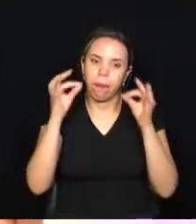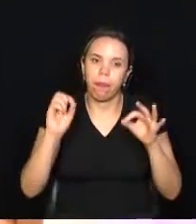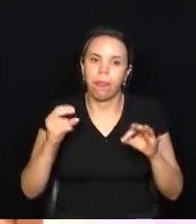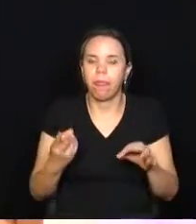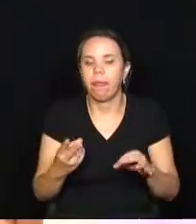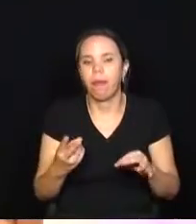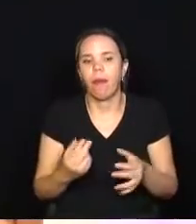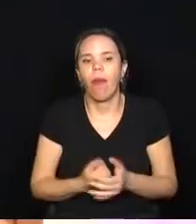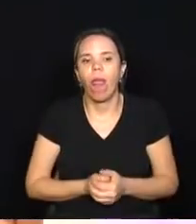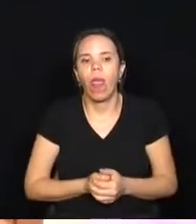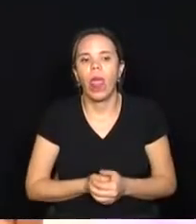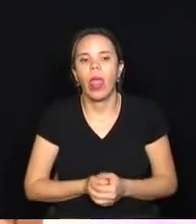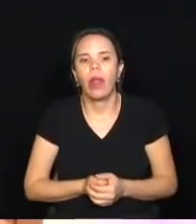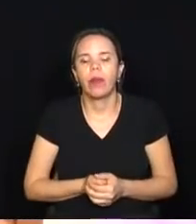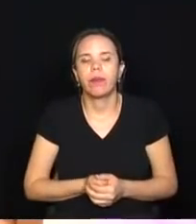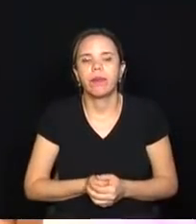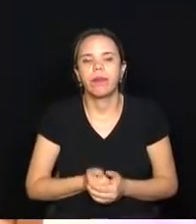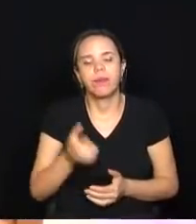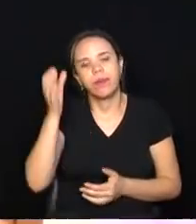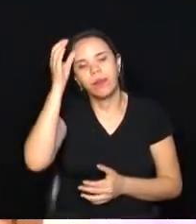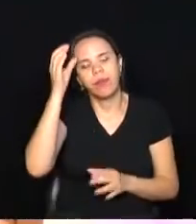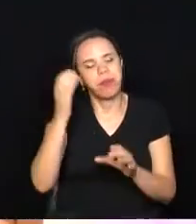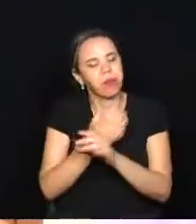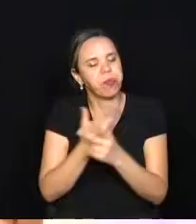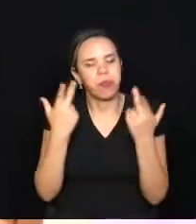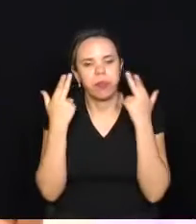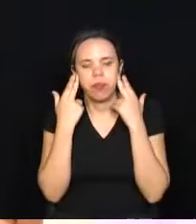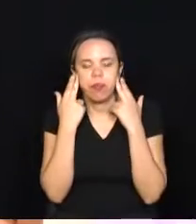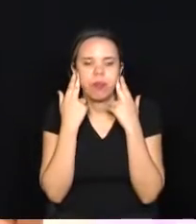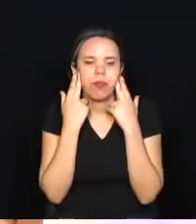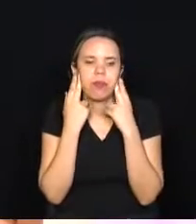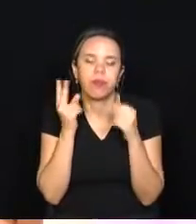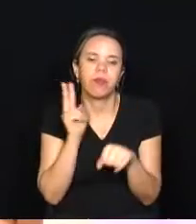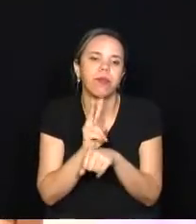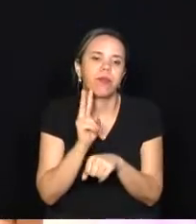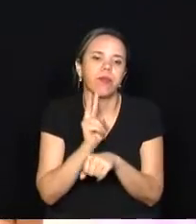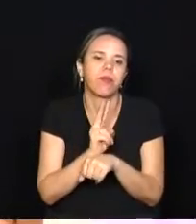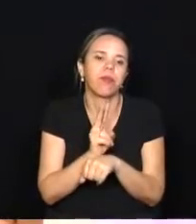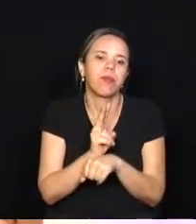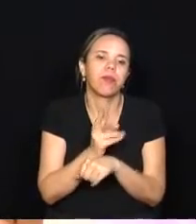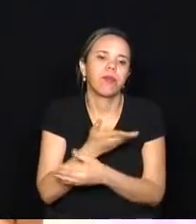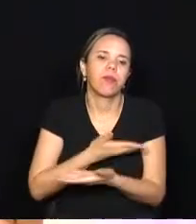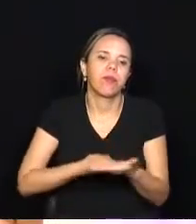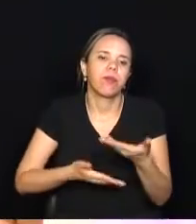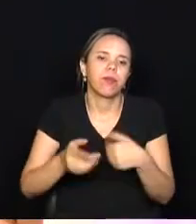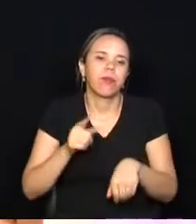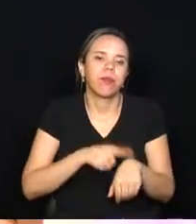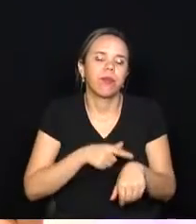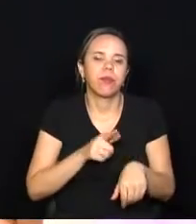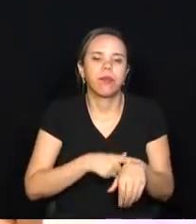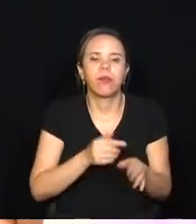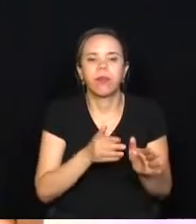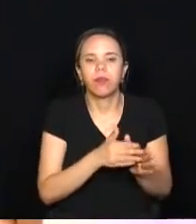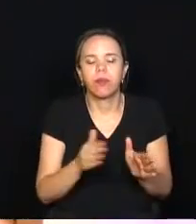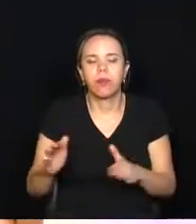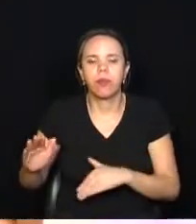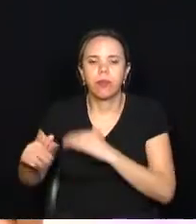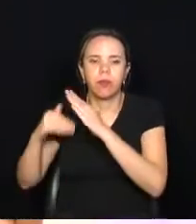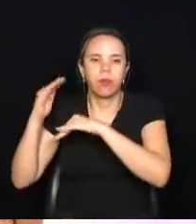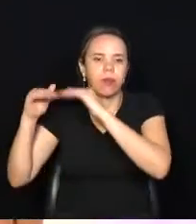aqueles que têm a cognição completa. Né? O cuidado, né, com o tempo que